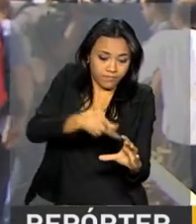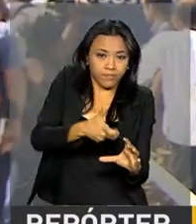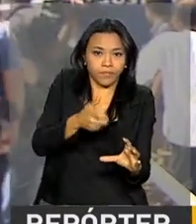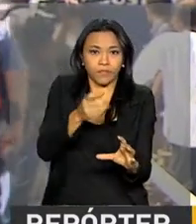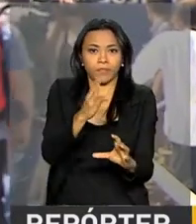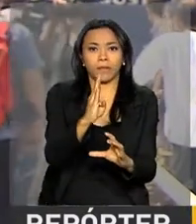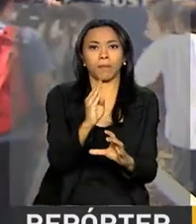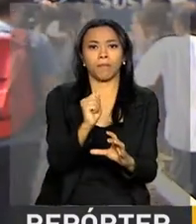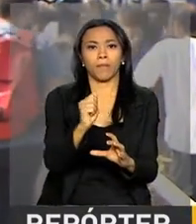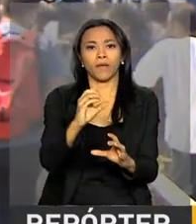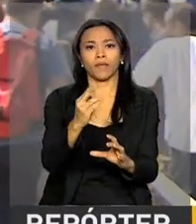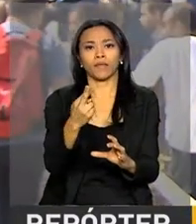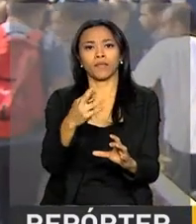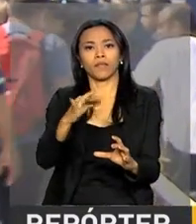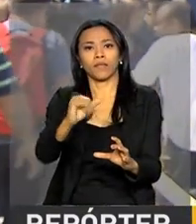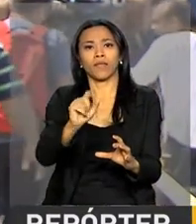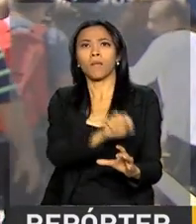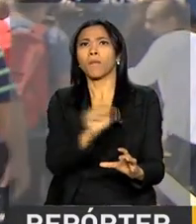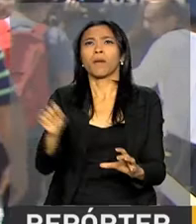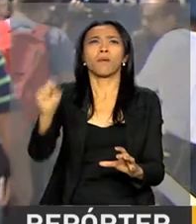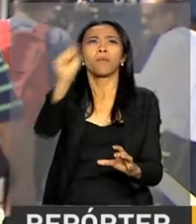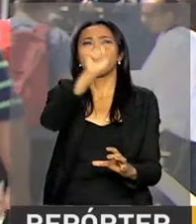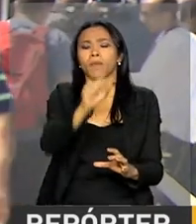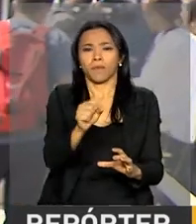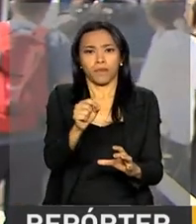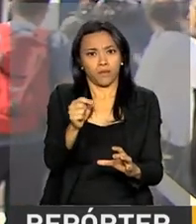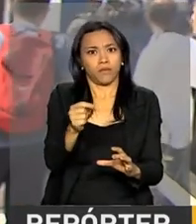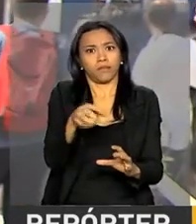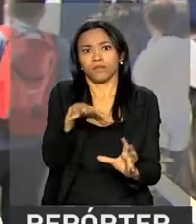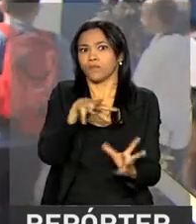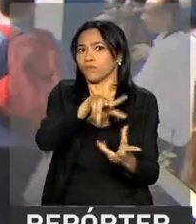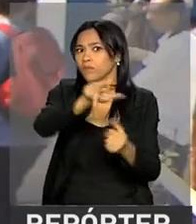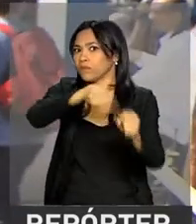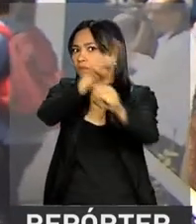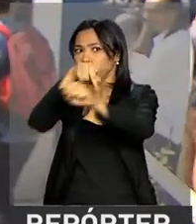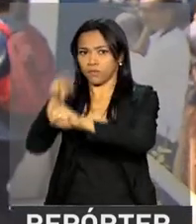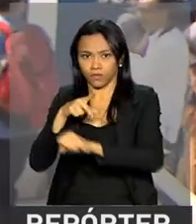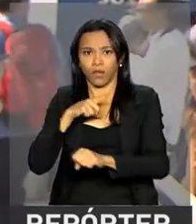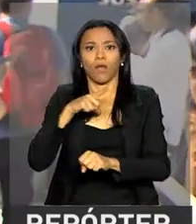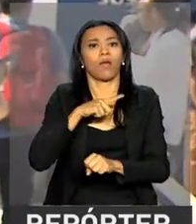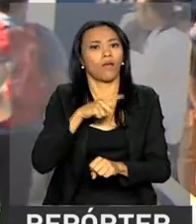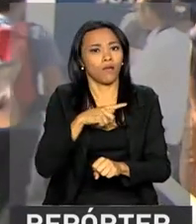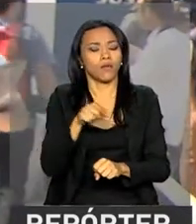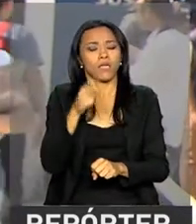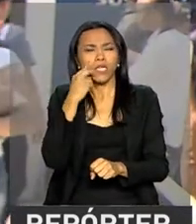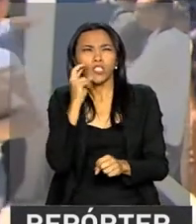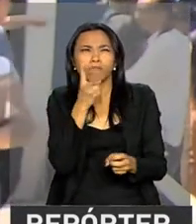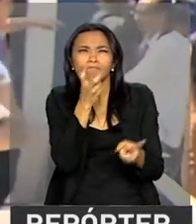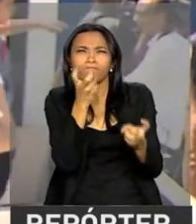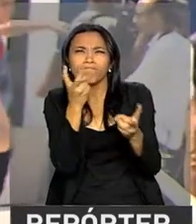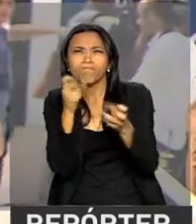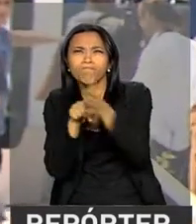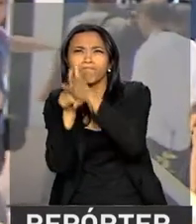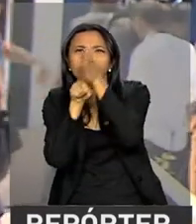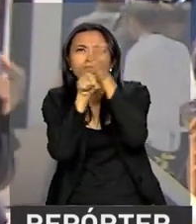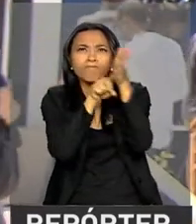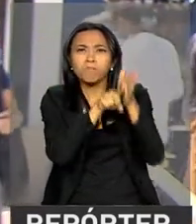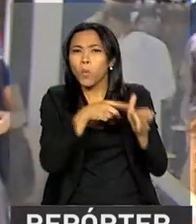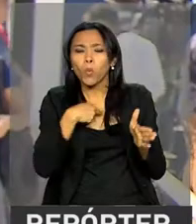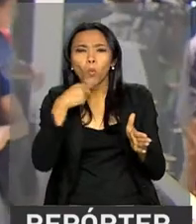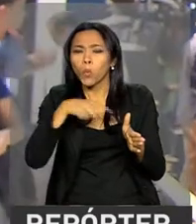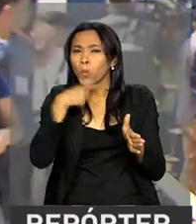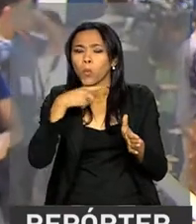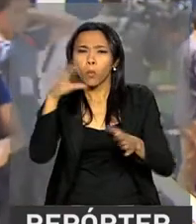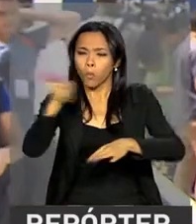em todas elas são 40 países e em todas elas a verificamos que não houve a transmissão local de dengue